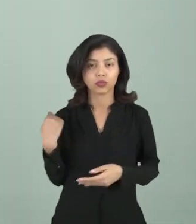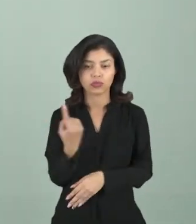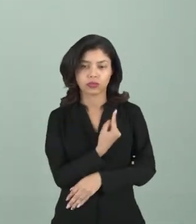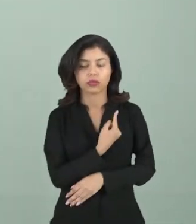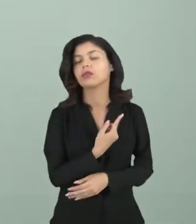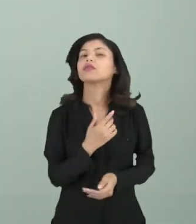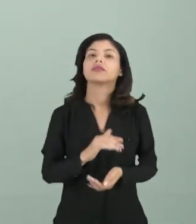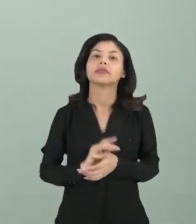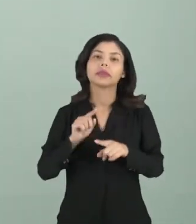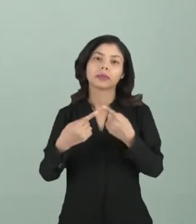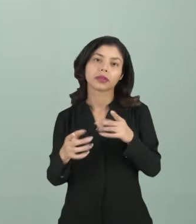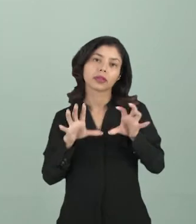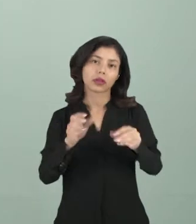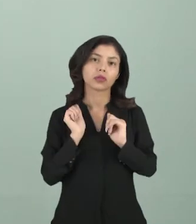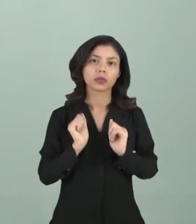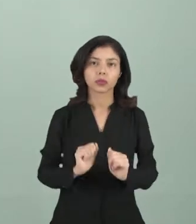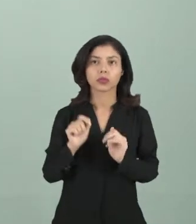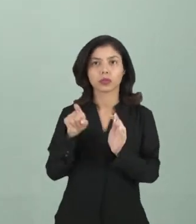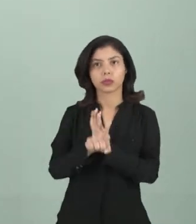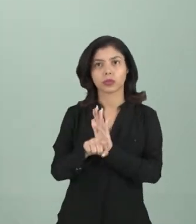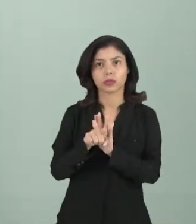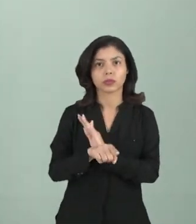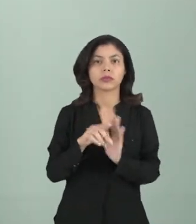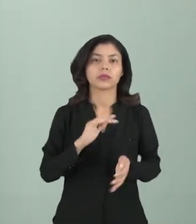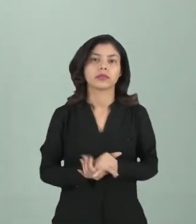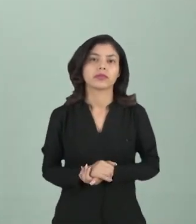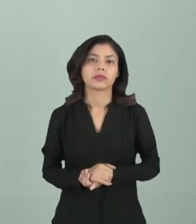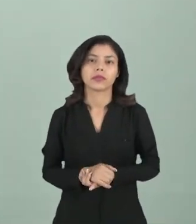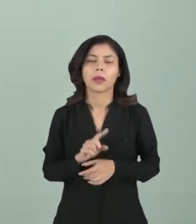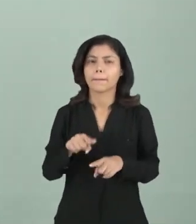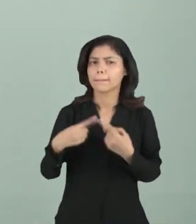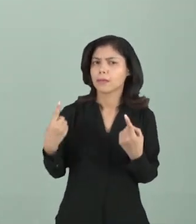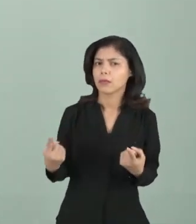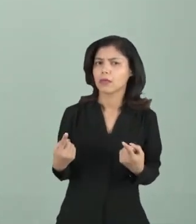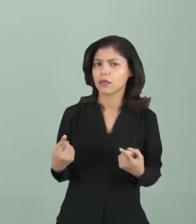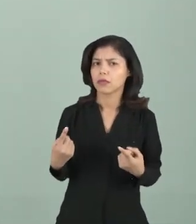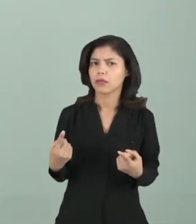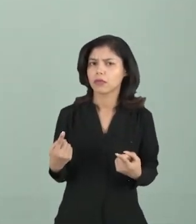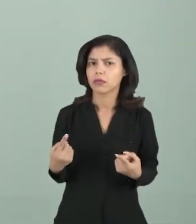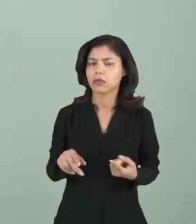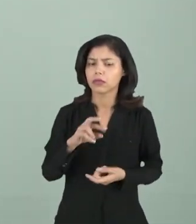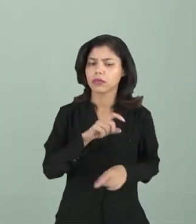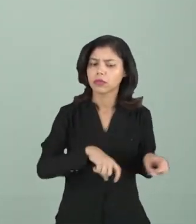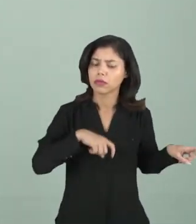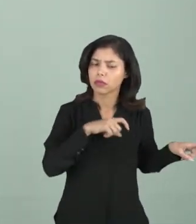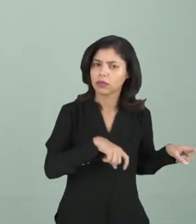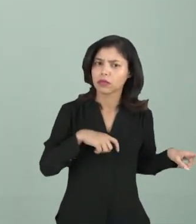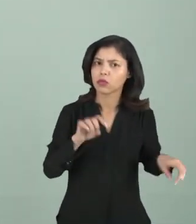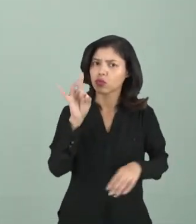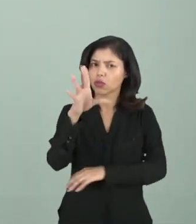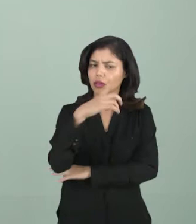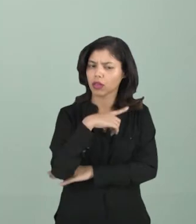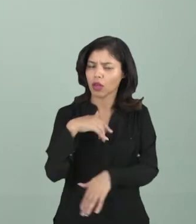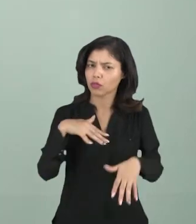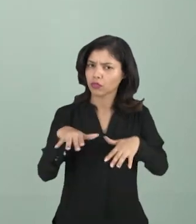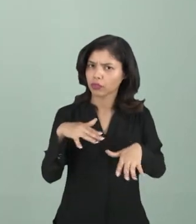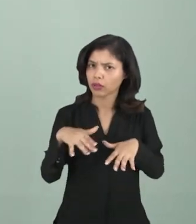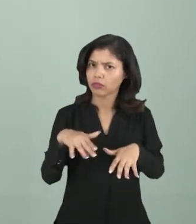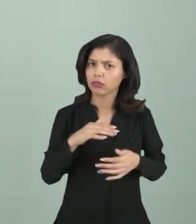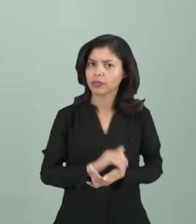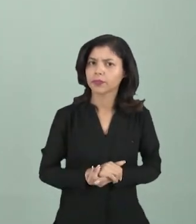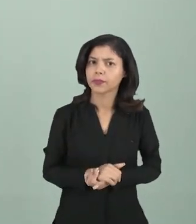atuais. Mas aí vocês podem me questionar, mas em relação ao trabalhador rural, só tem esses